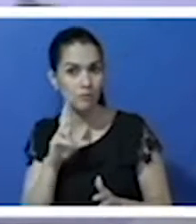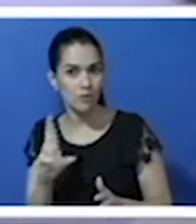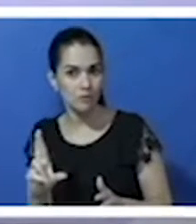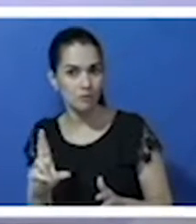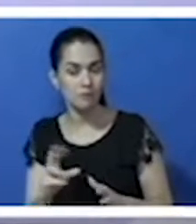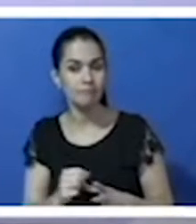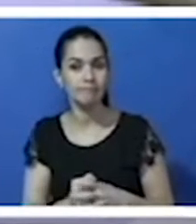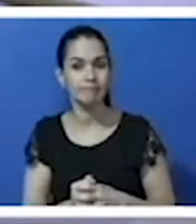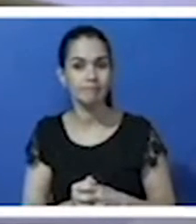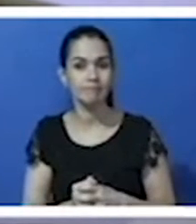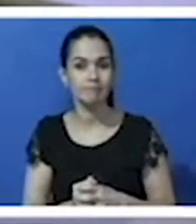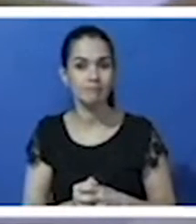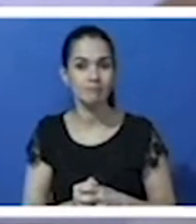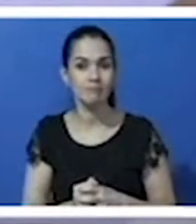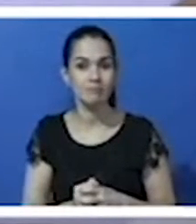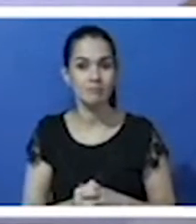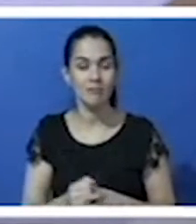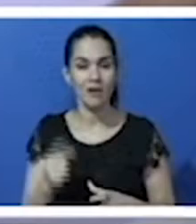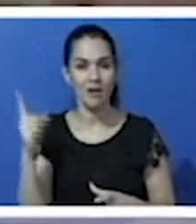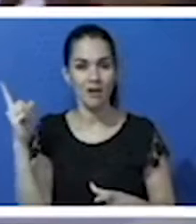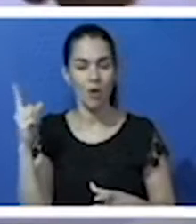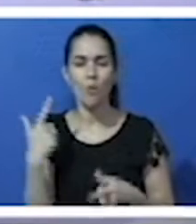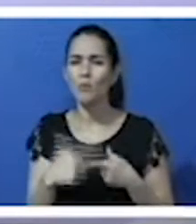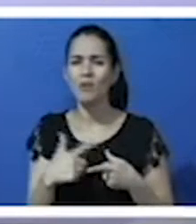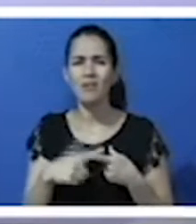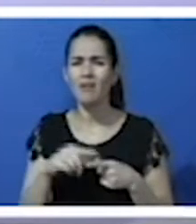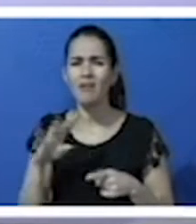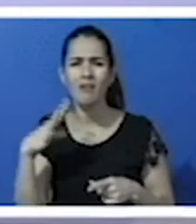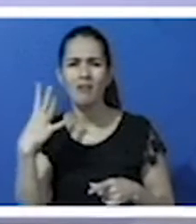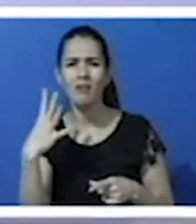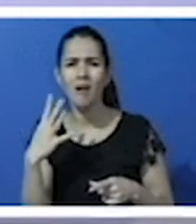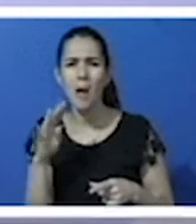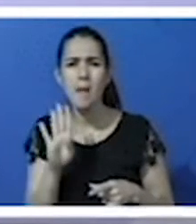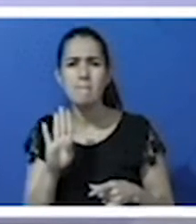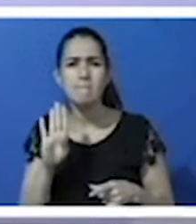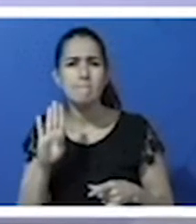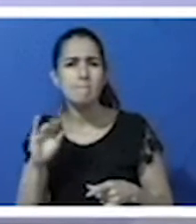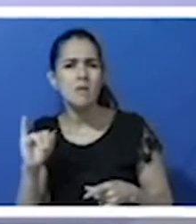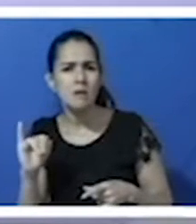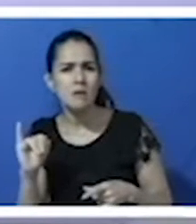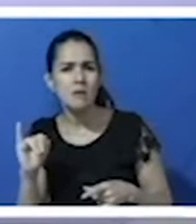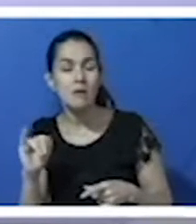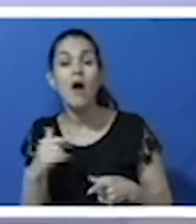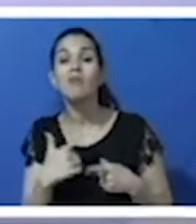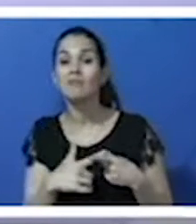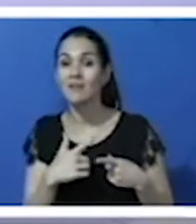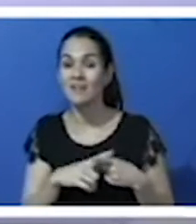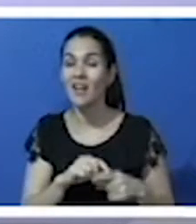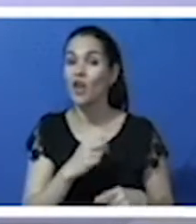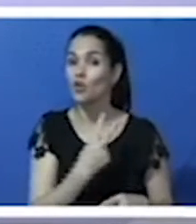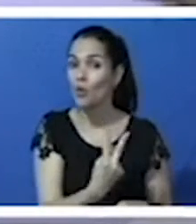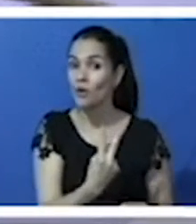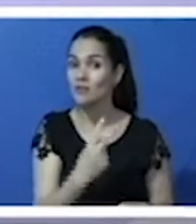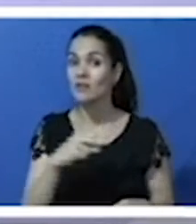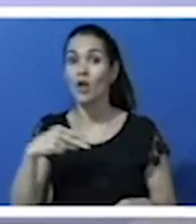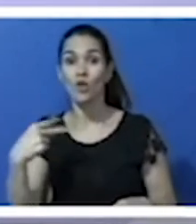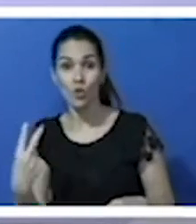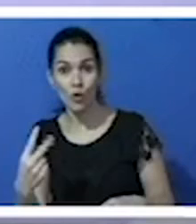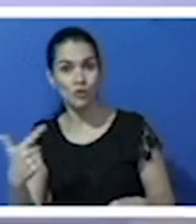Então, aqui o motivo, né, para ela ser biquadrada é o x elevado ao quadrado elevado ao quadrado mais uma vez.